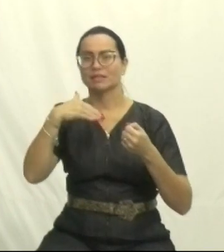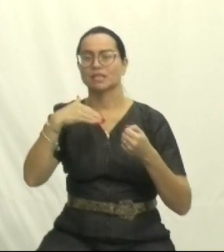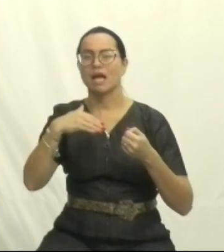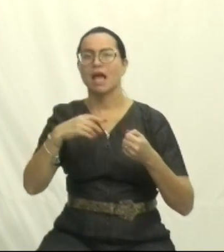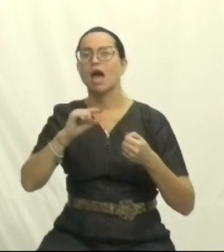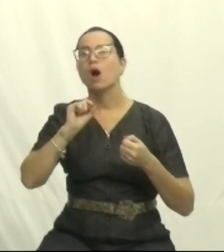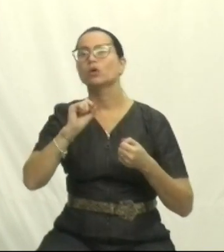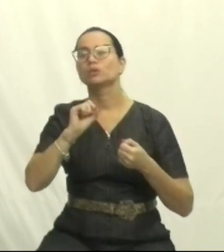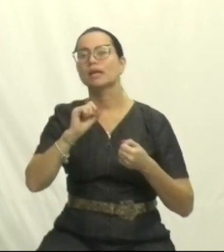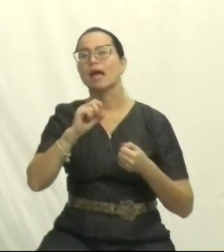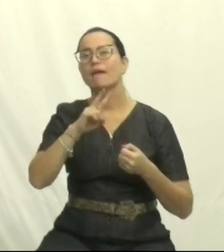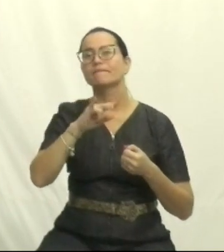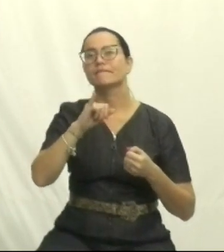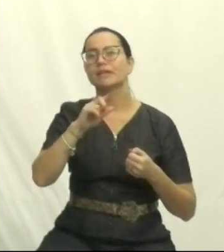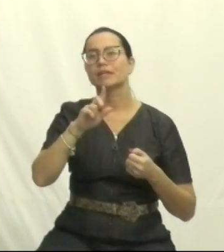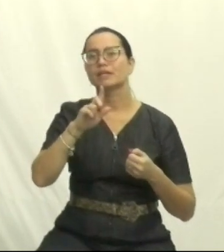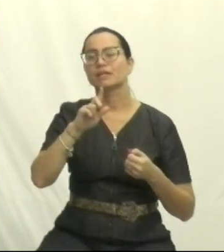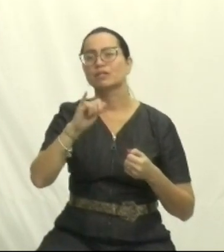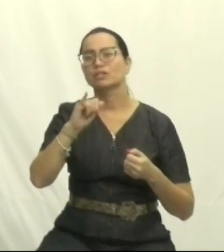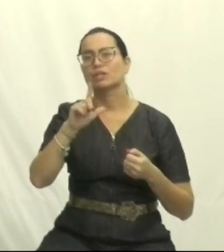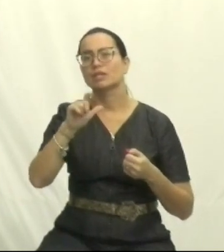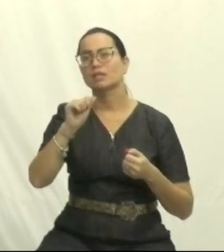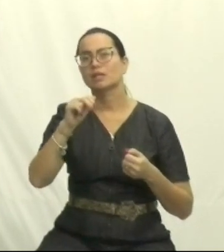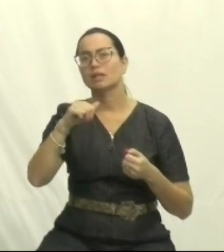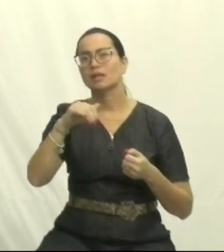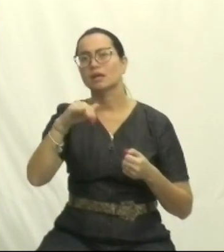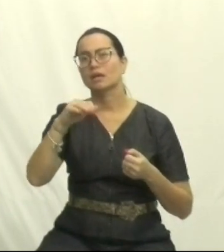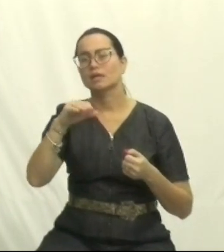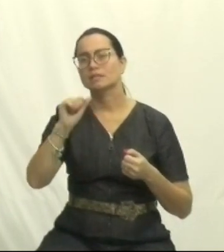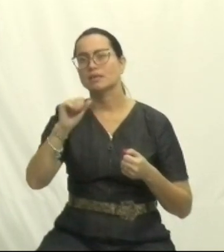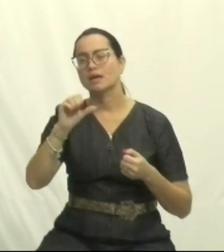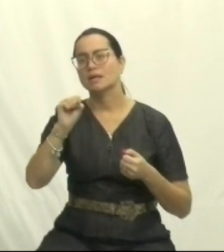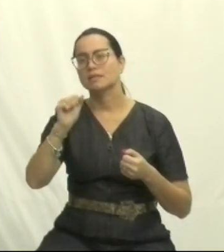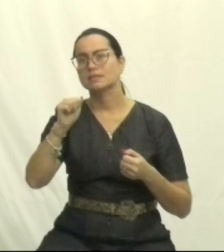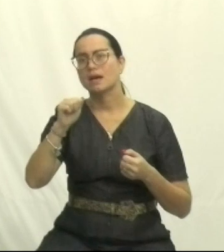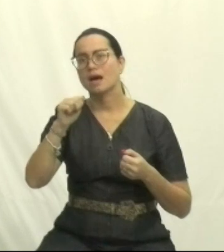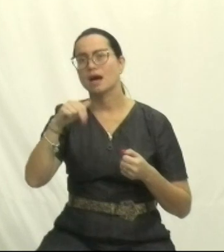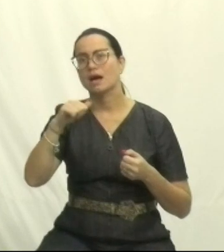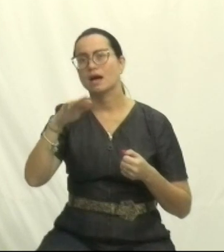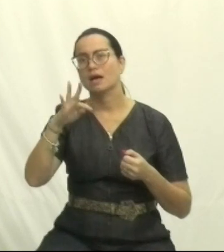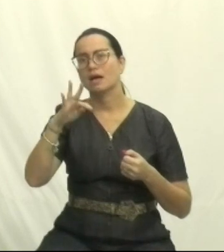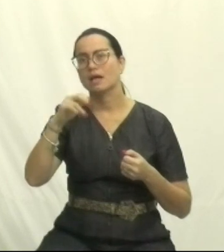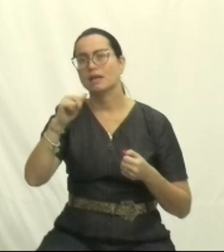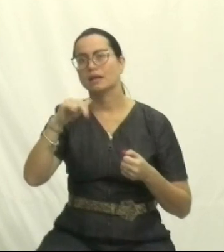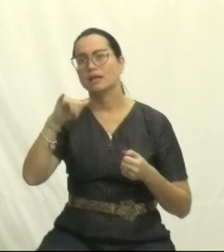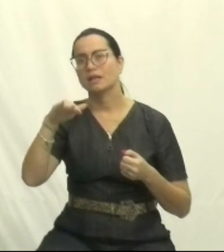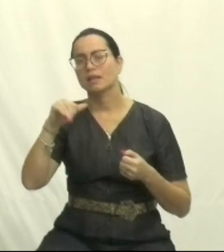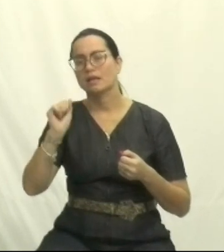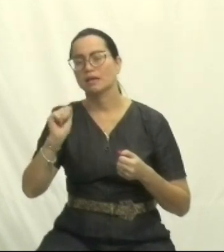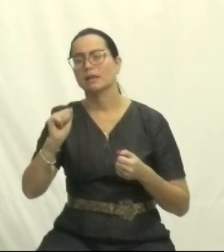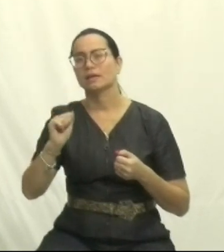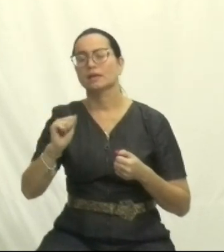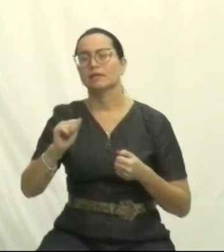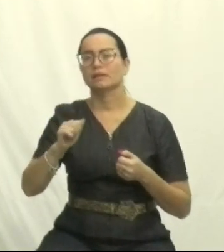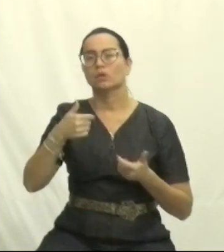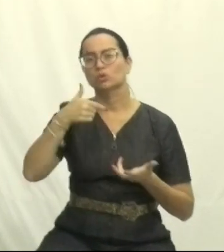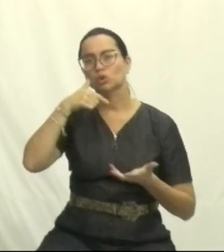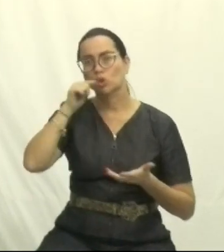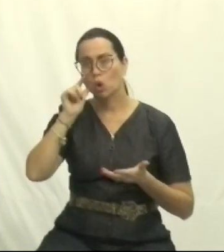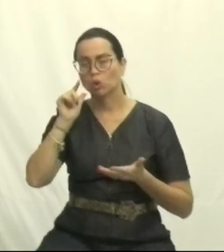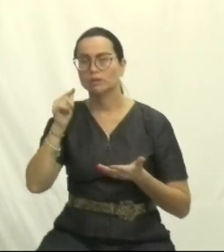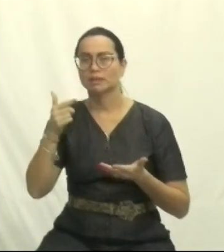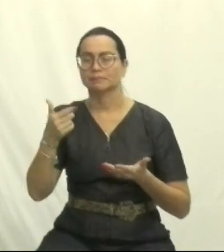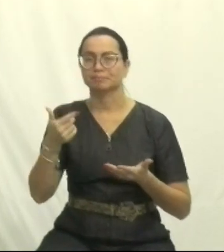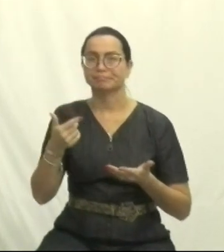sanitária. E aí, a partir de ontem, nós trouxemos toda a parte de vistoria, análise de projetos que estava na SIC há 2 anos para